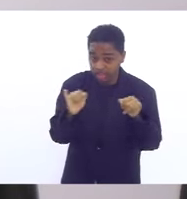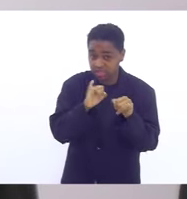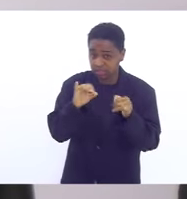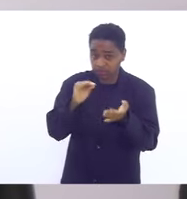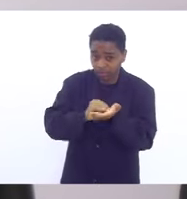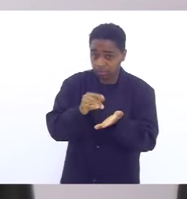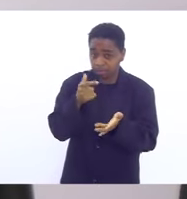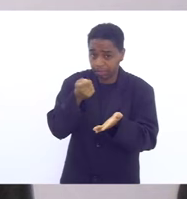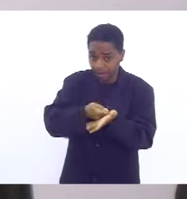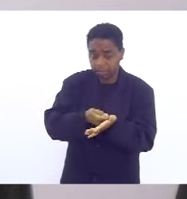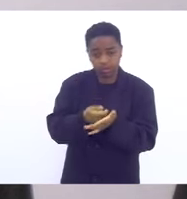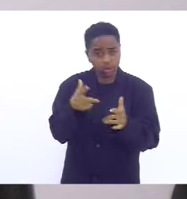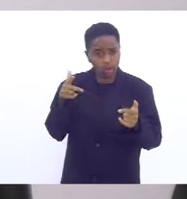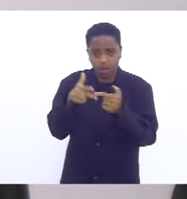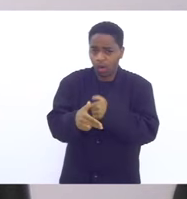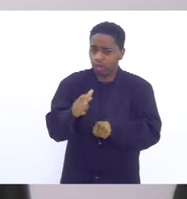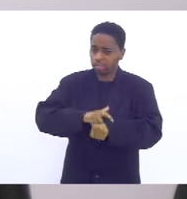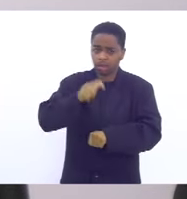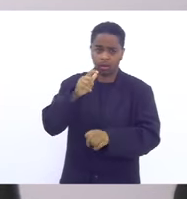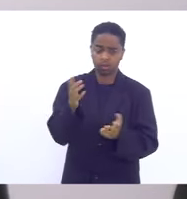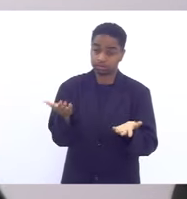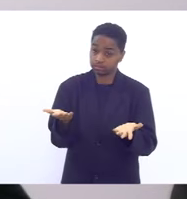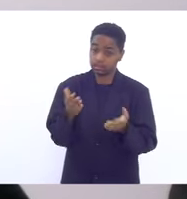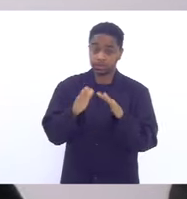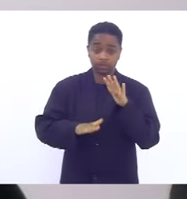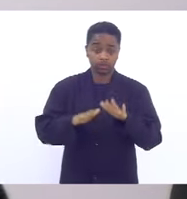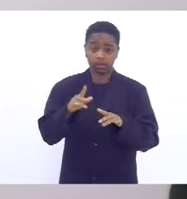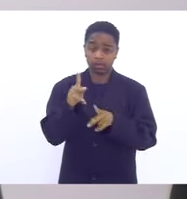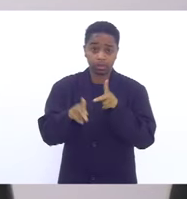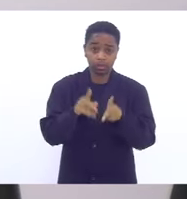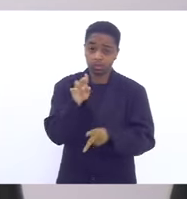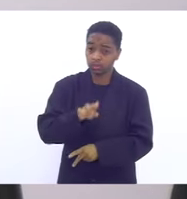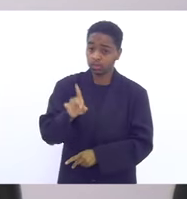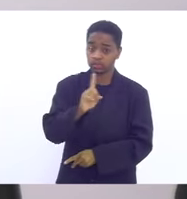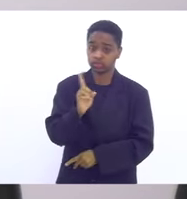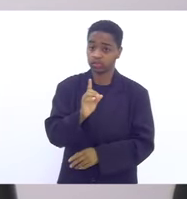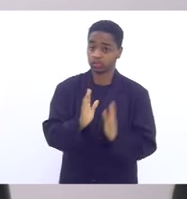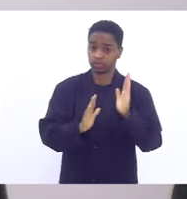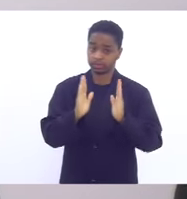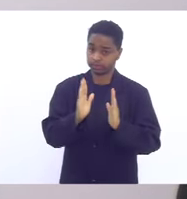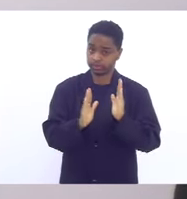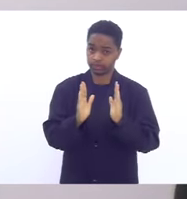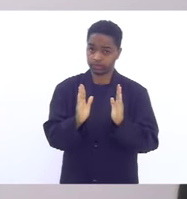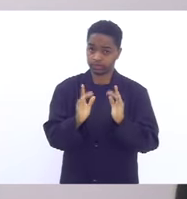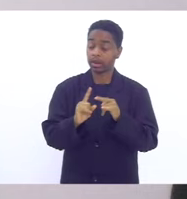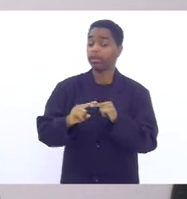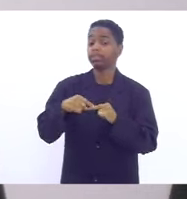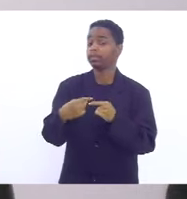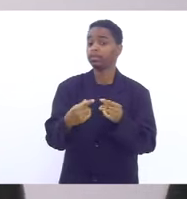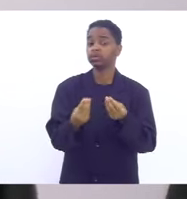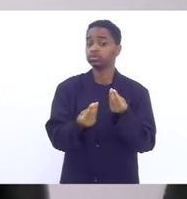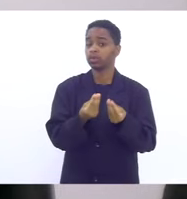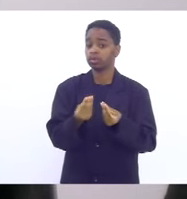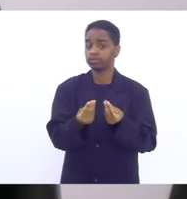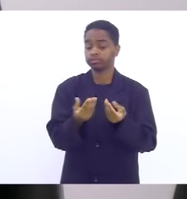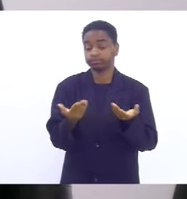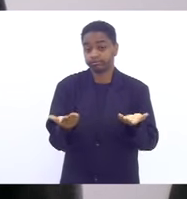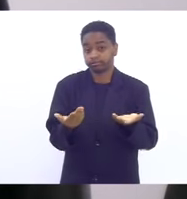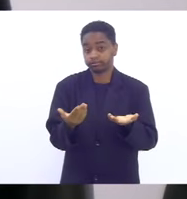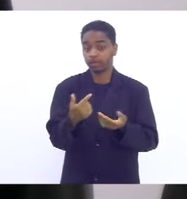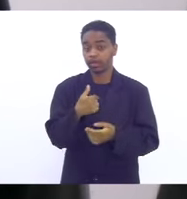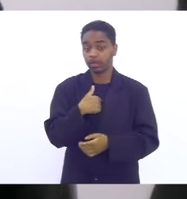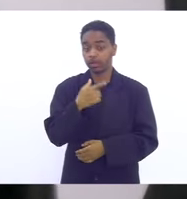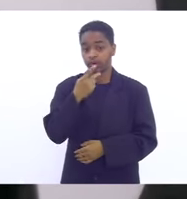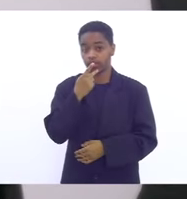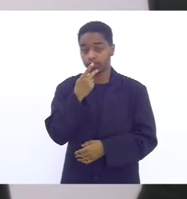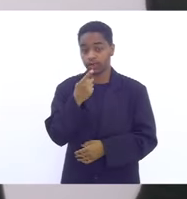população, vocês cortam. E talvez a população nem usou naquele período. E depois? Eu falo muito, eu sou